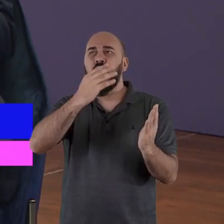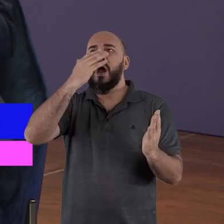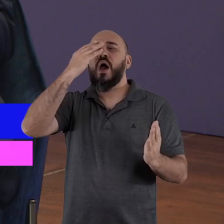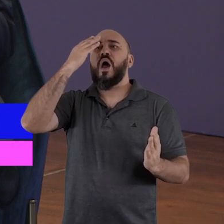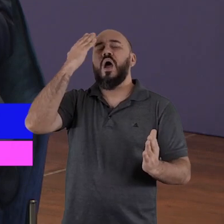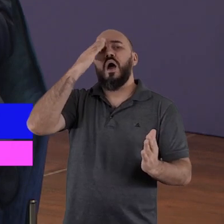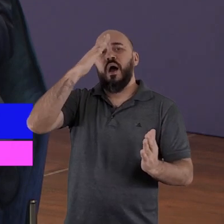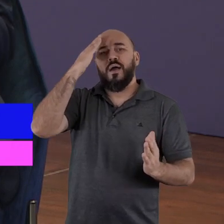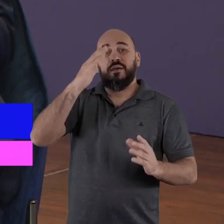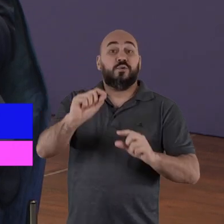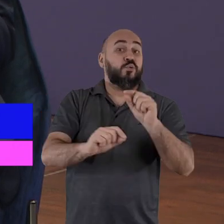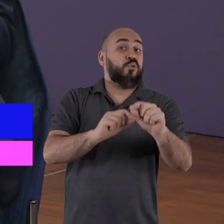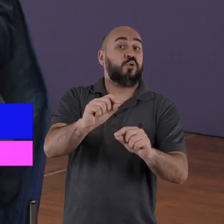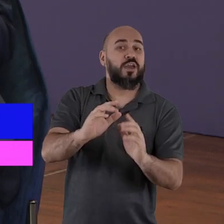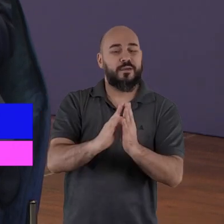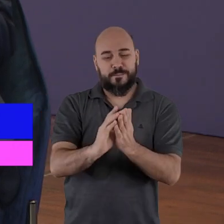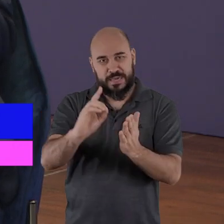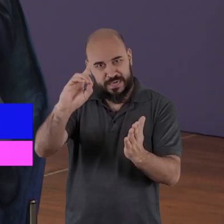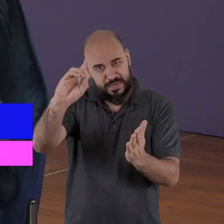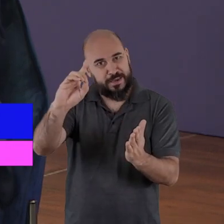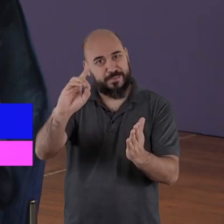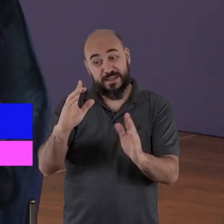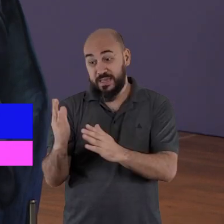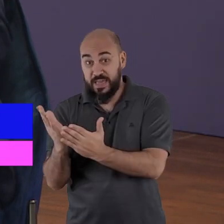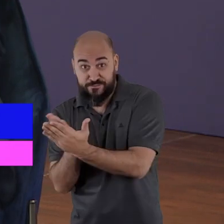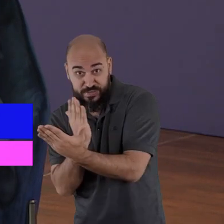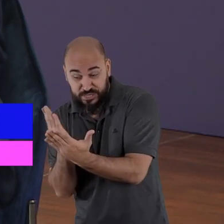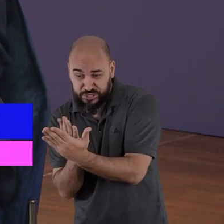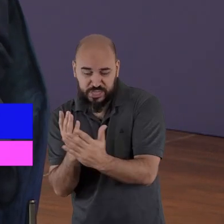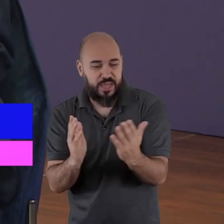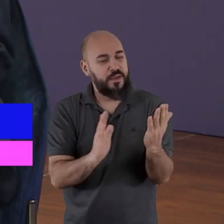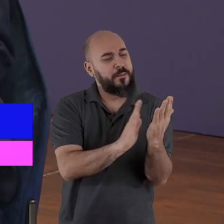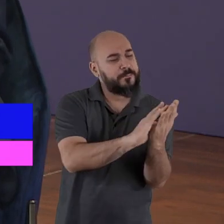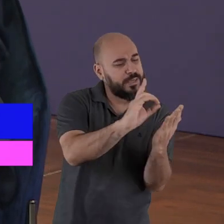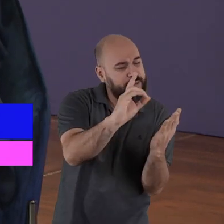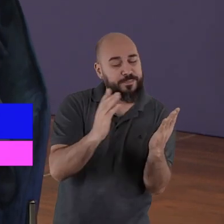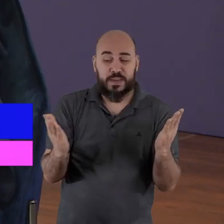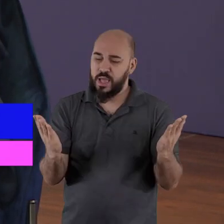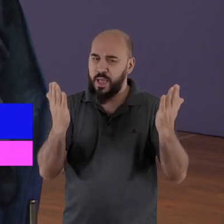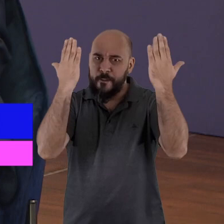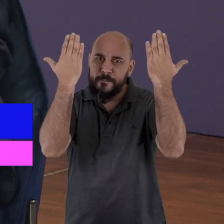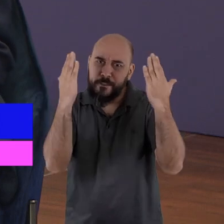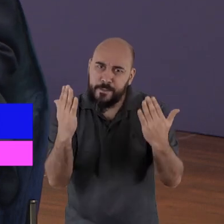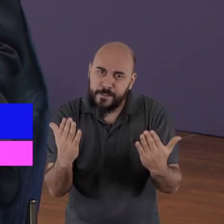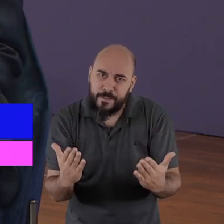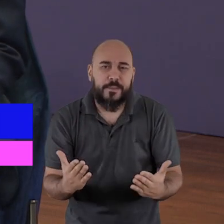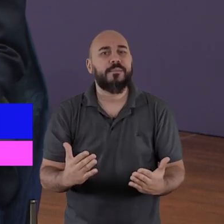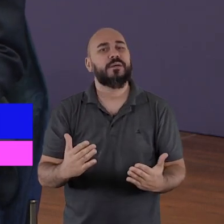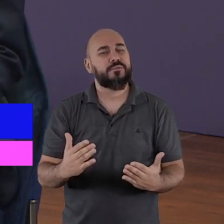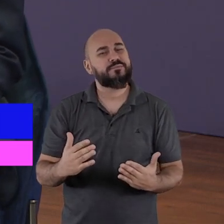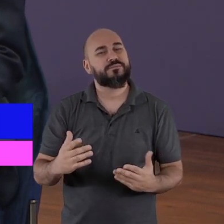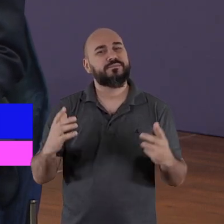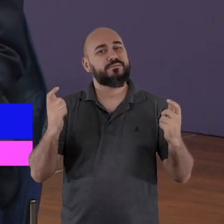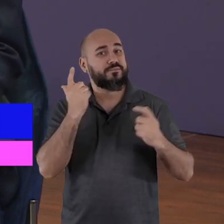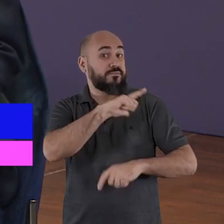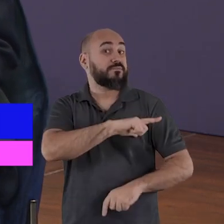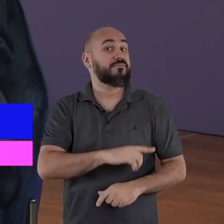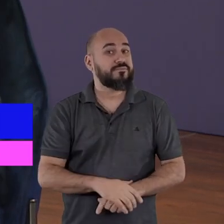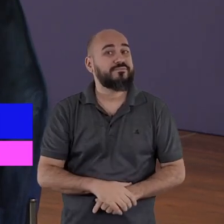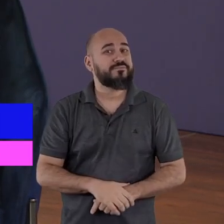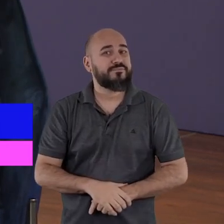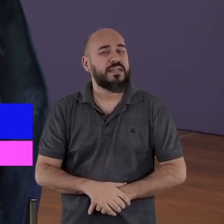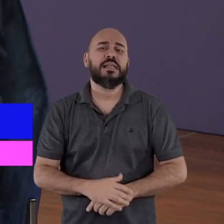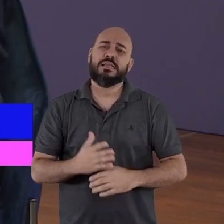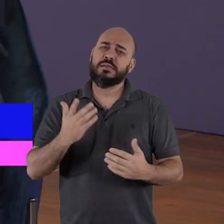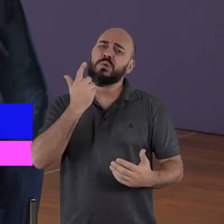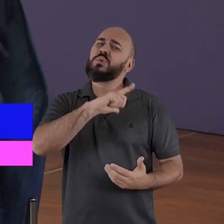do Senhor, esta revelação que Deus nos deixou. E para você receber esse material gratuitamente na